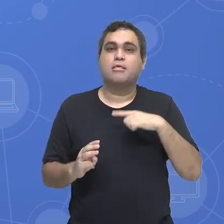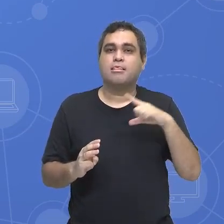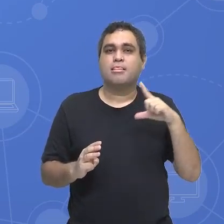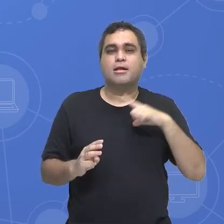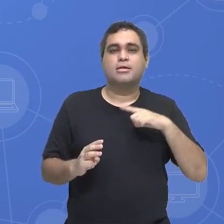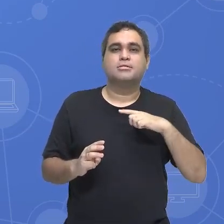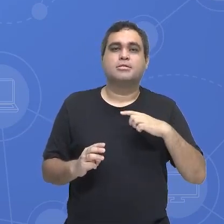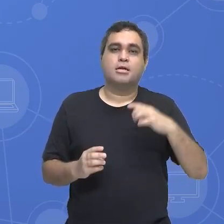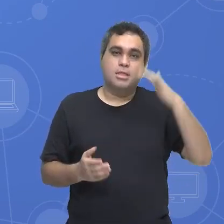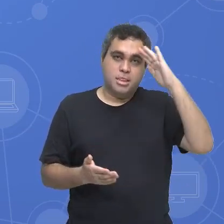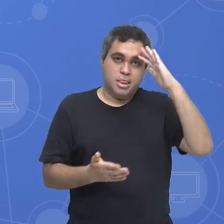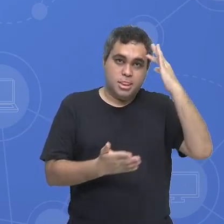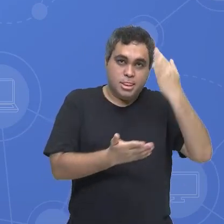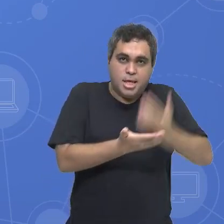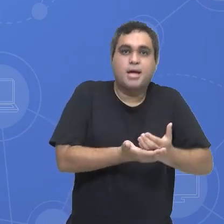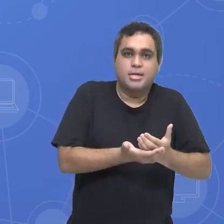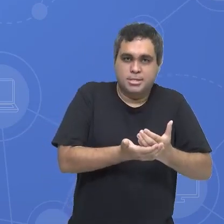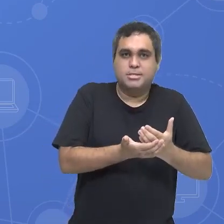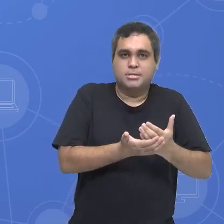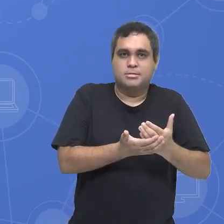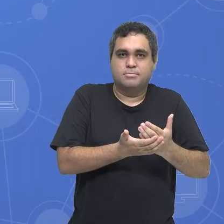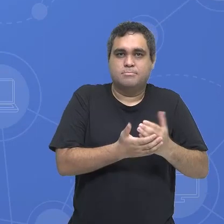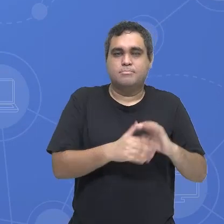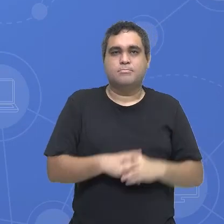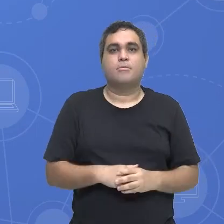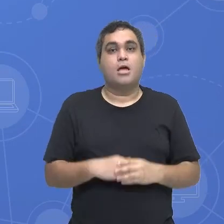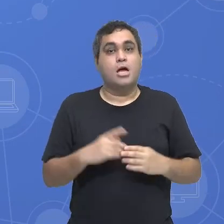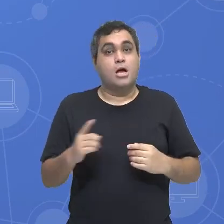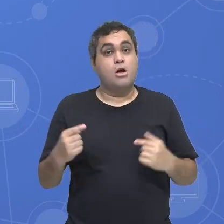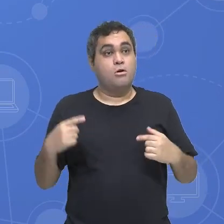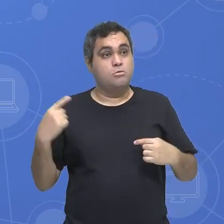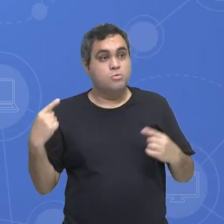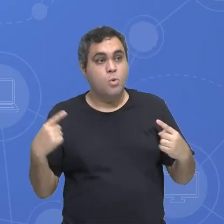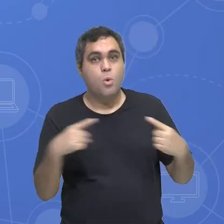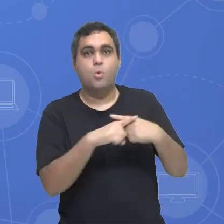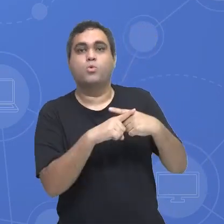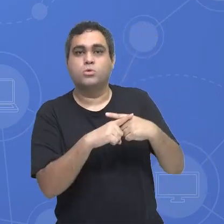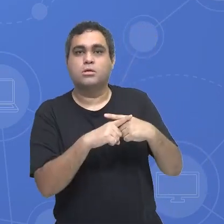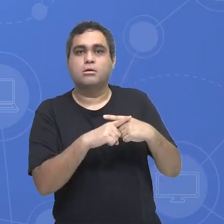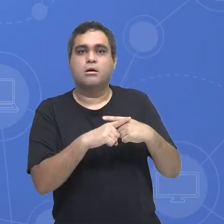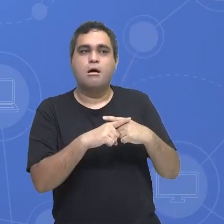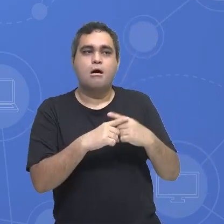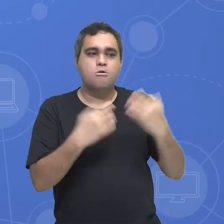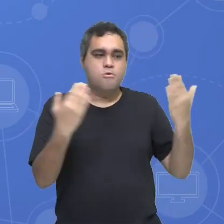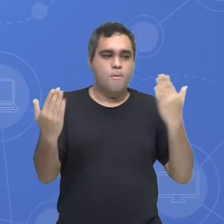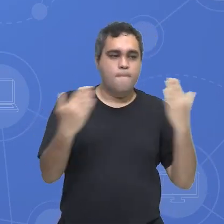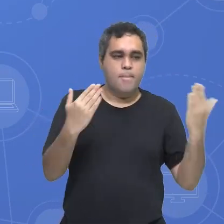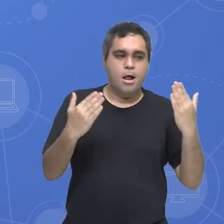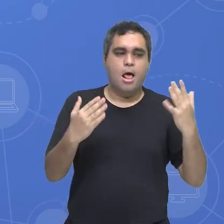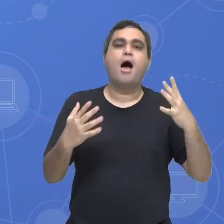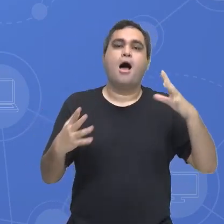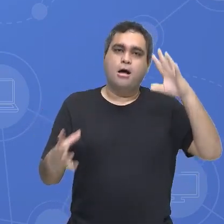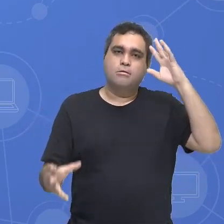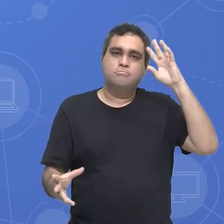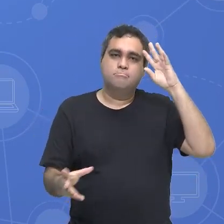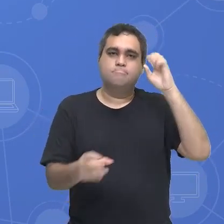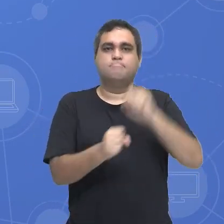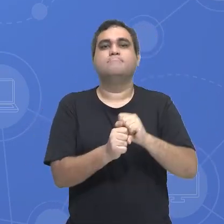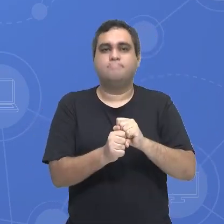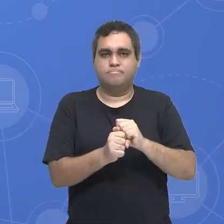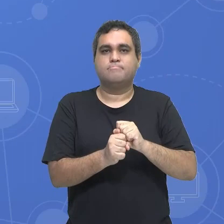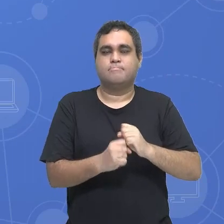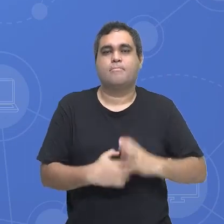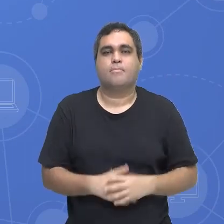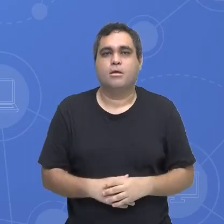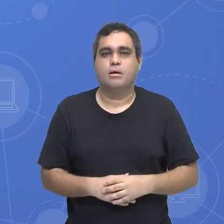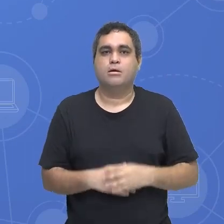né? Eu tenho uma afirmação, eu nego essa afirmação, eu chego a uma conclusão. Só que essa conclusão aqui pode ser uma nova